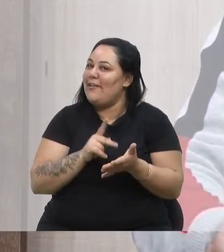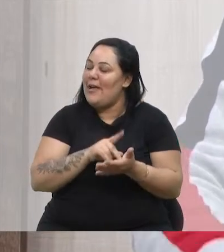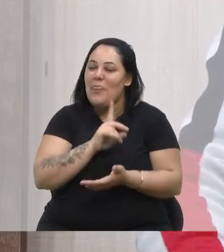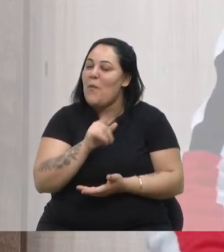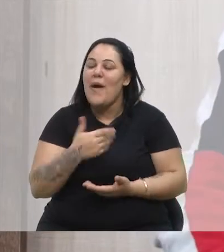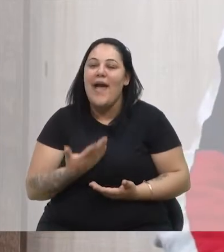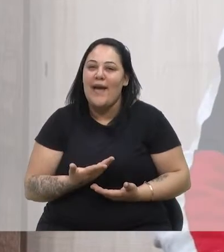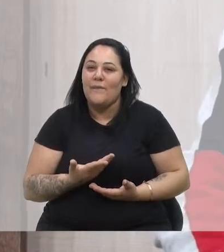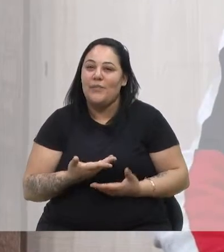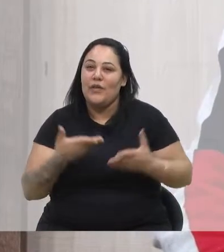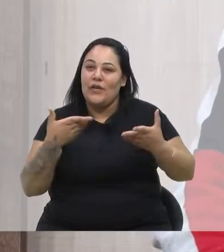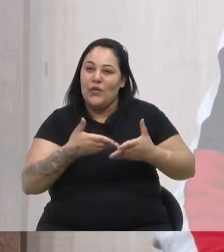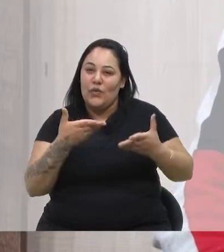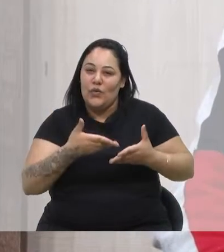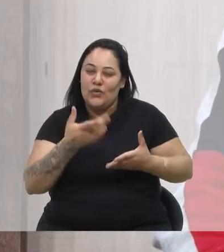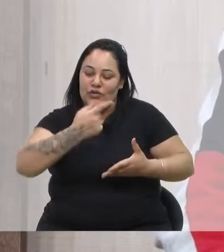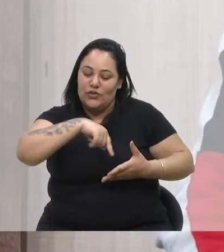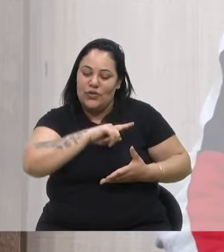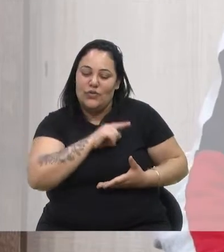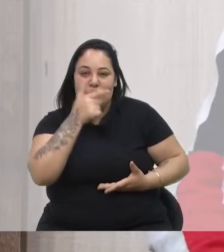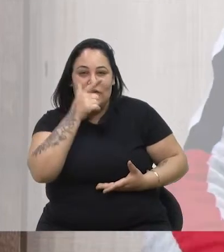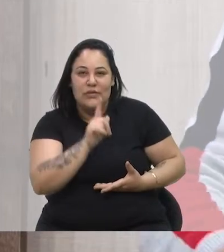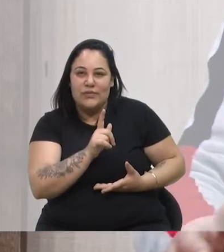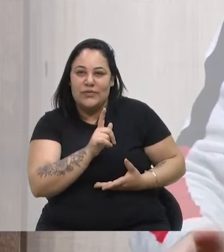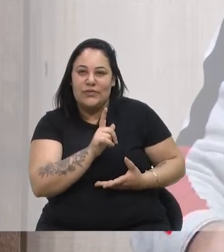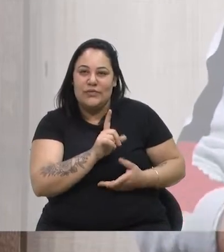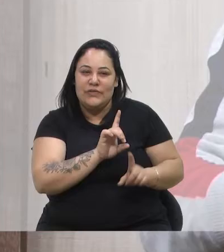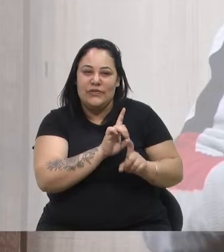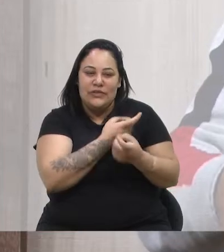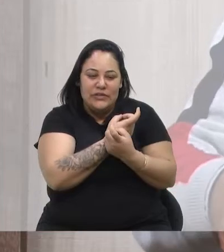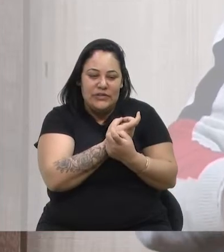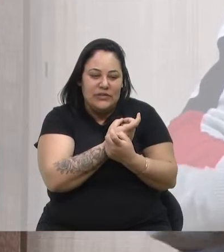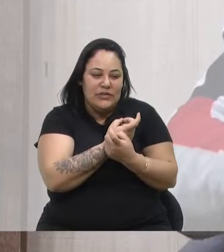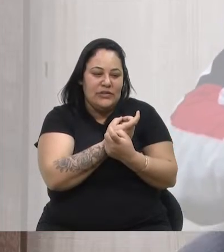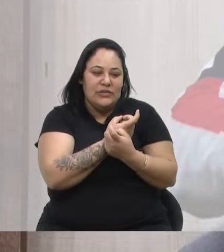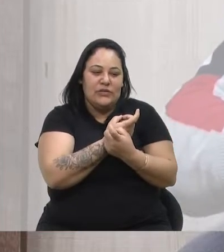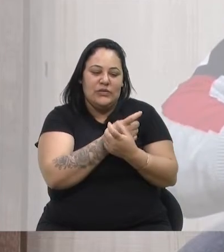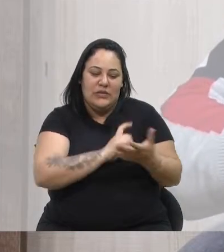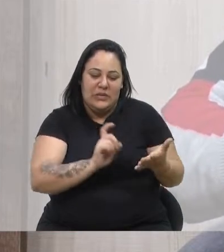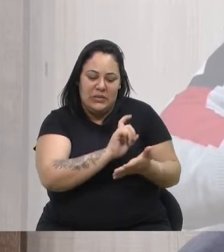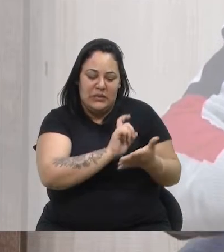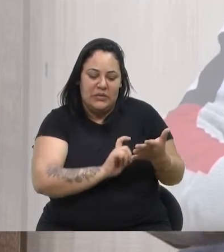são. Hoje nós conseguimos até com agrotóxicos, enfim,